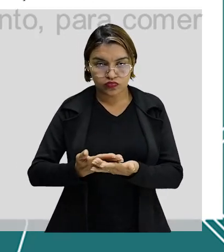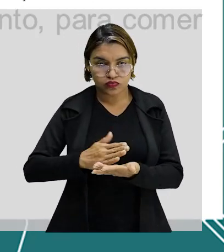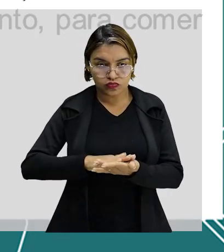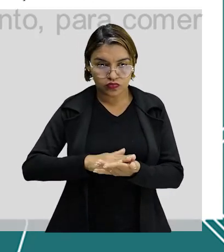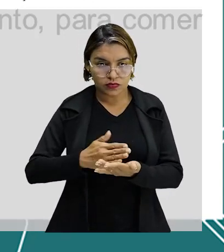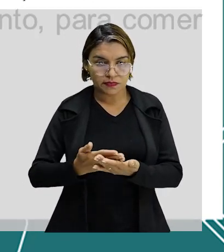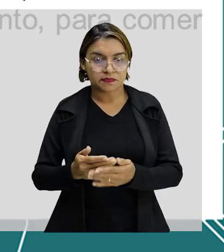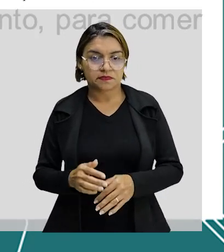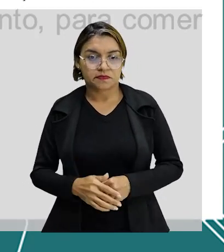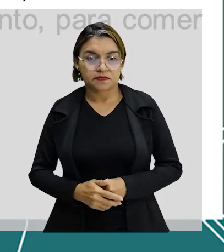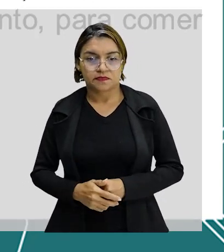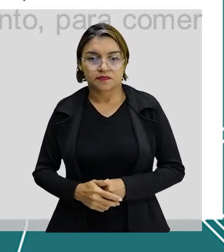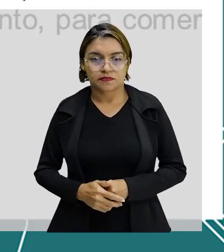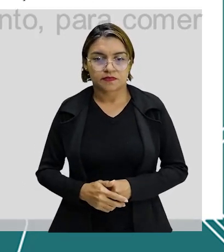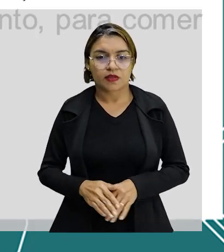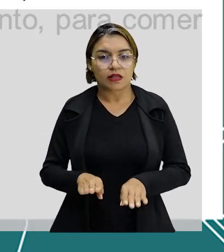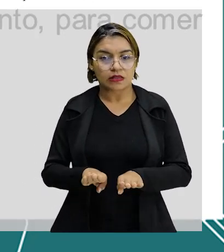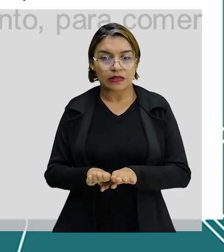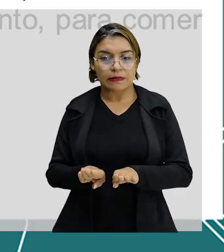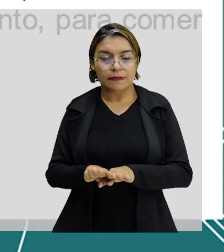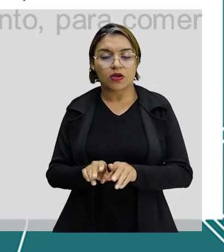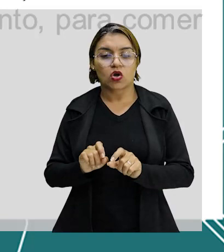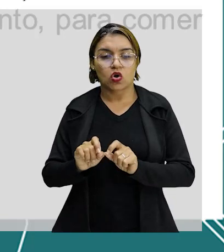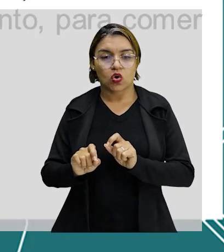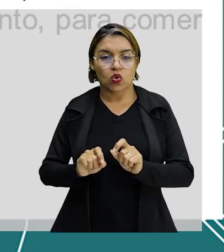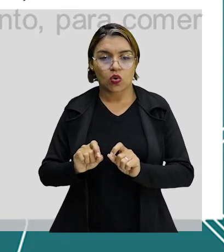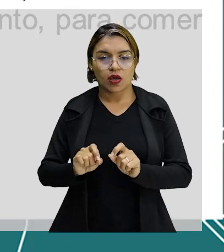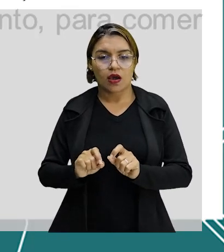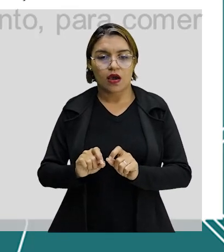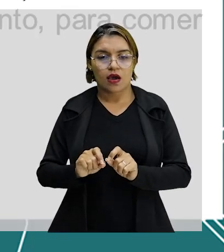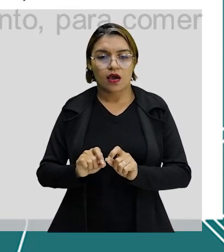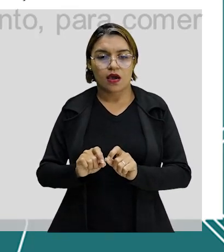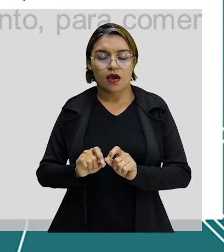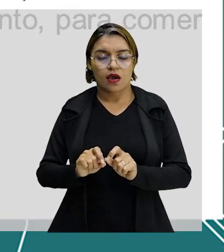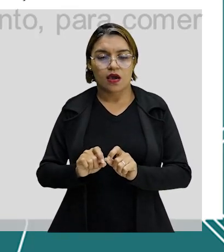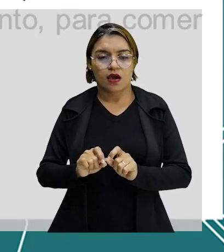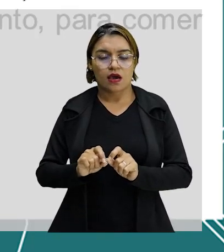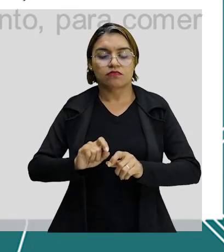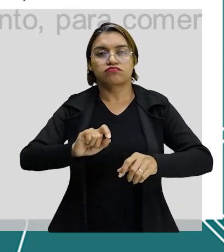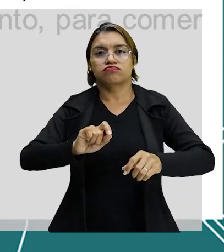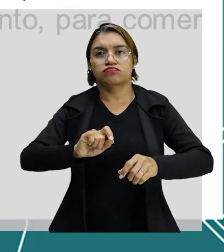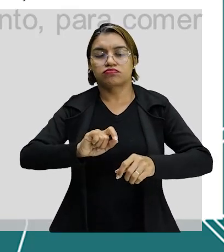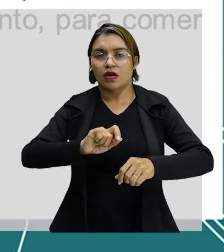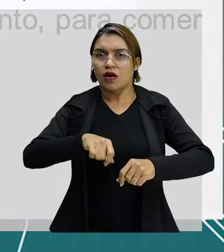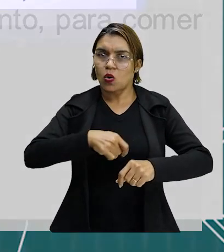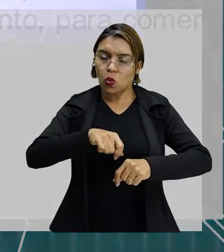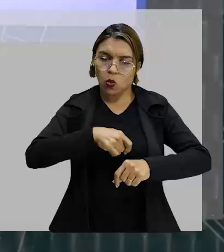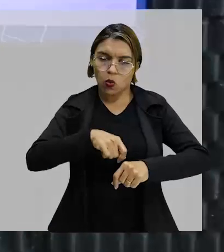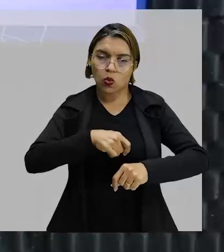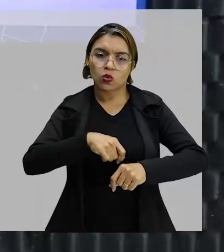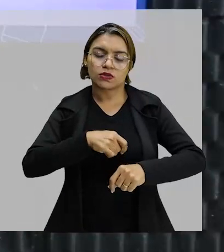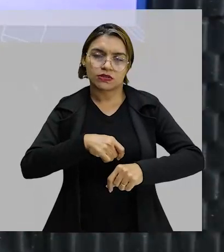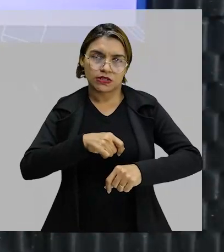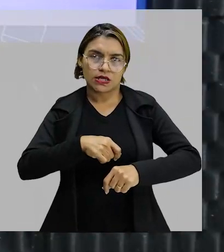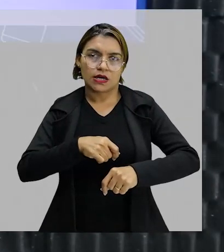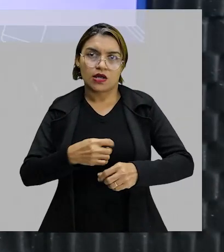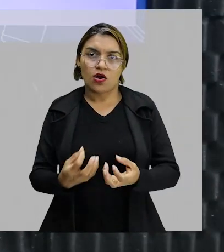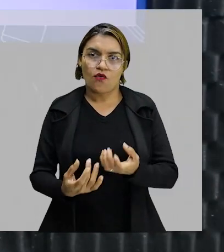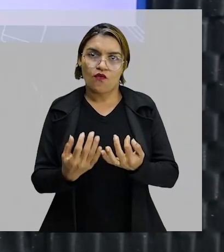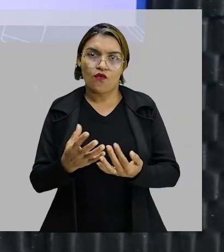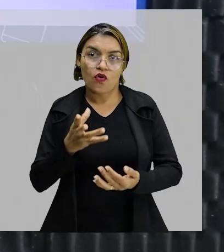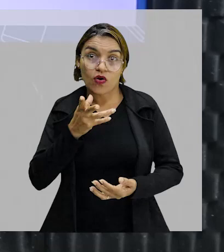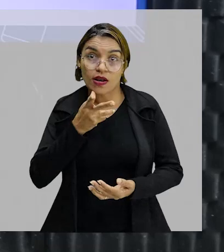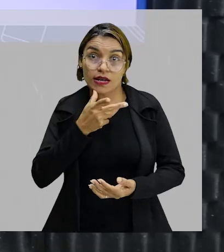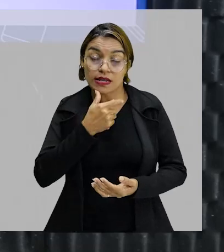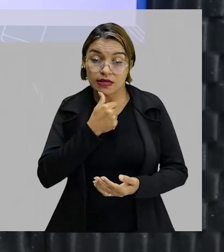Cordobeses, a pringá, que também é uma pasta de carnes diversas, cozinhada a fogo lento para comer como acepipe. E